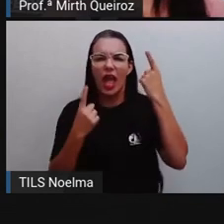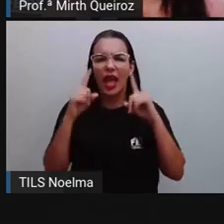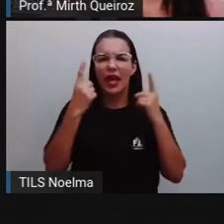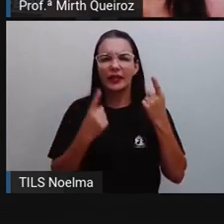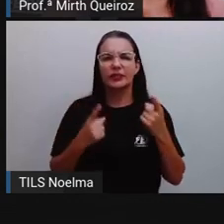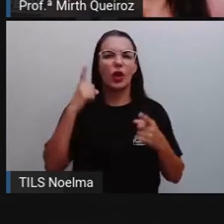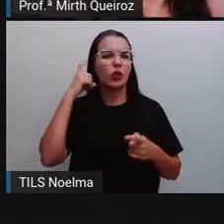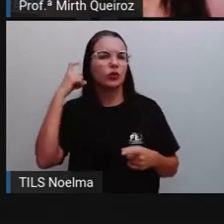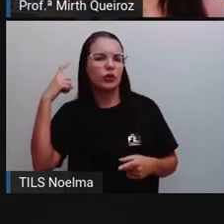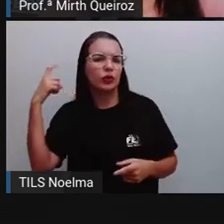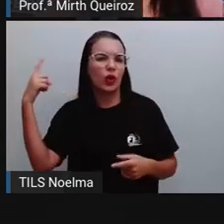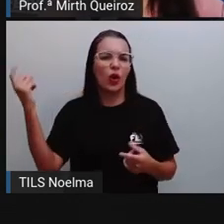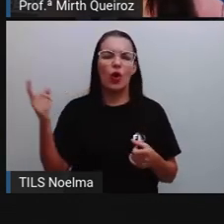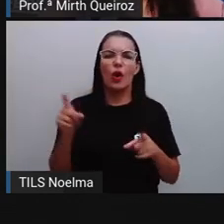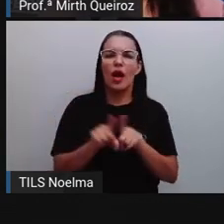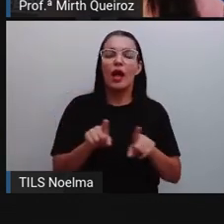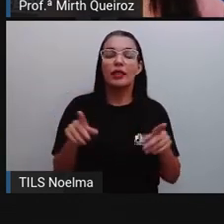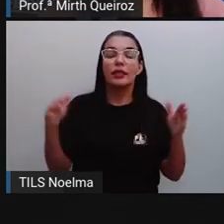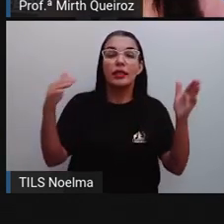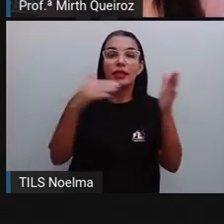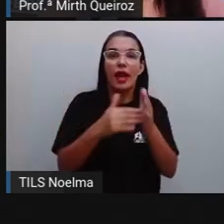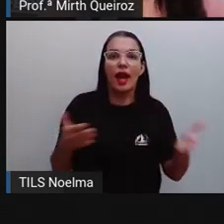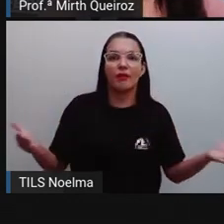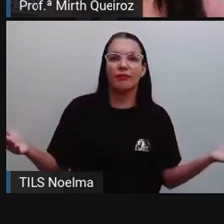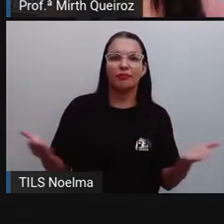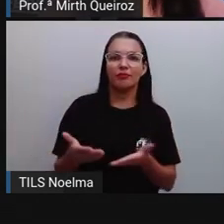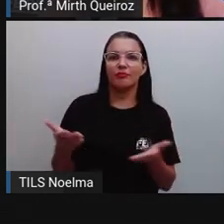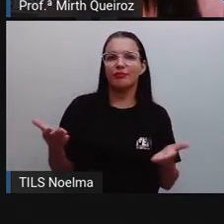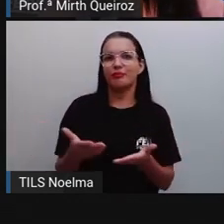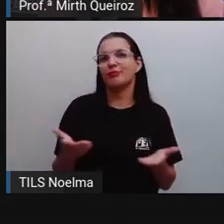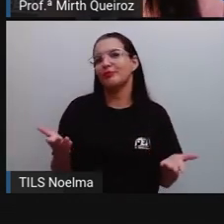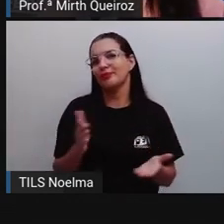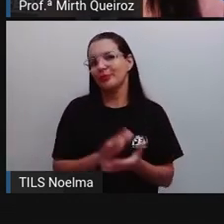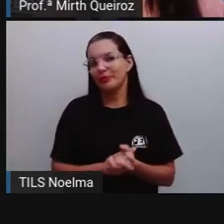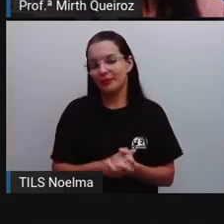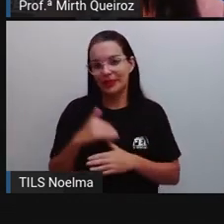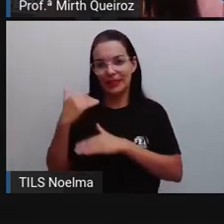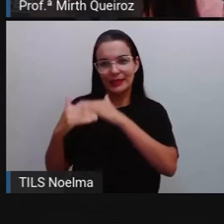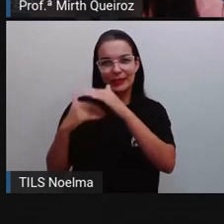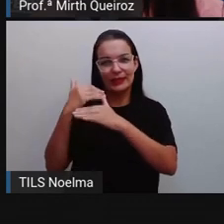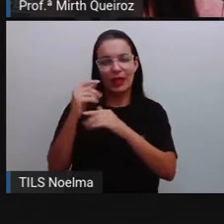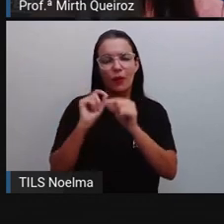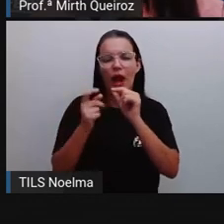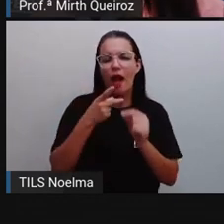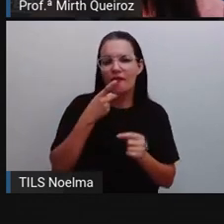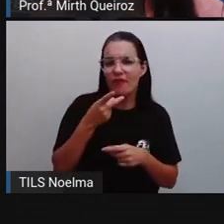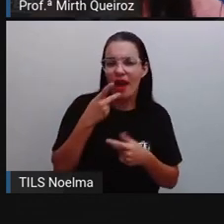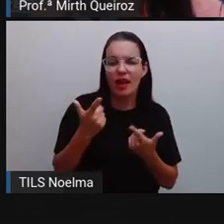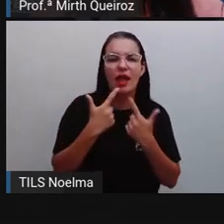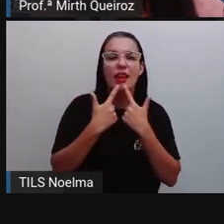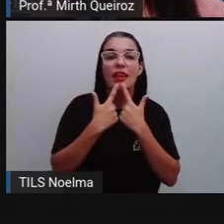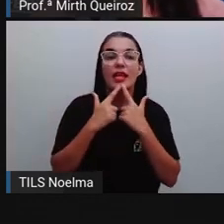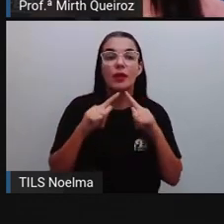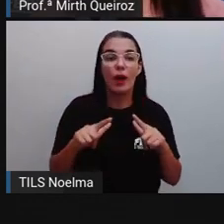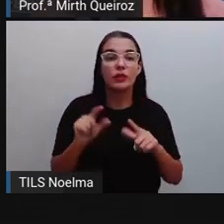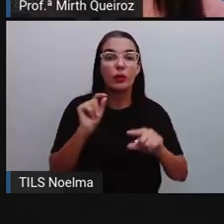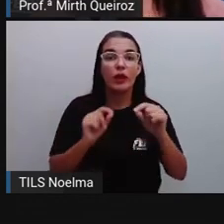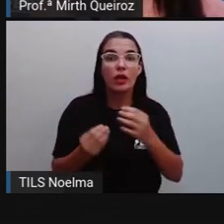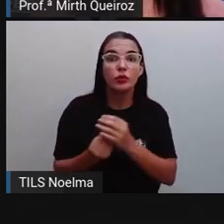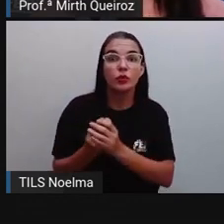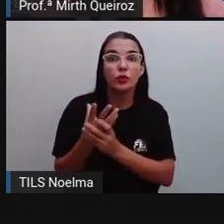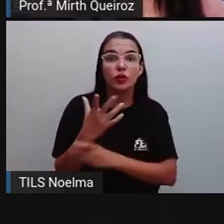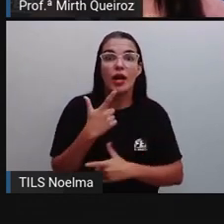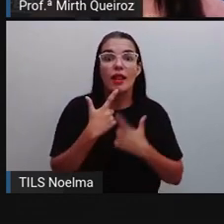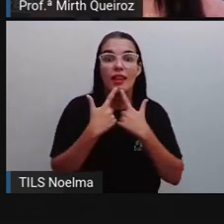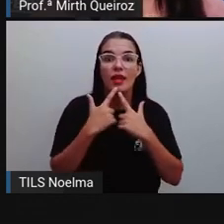são sons, até chegarmos ao desenvolvimento da fala, né? A linguagem, o surgimento da